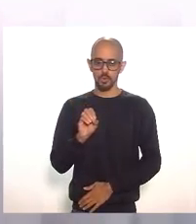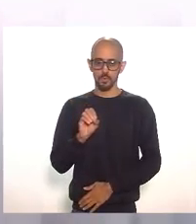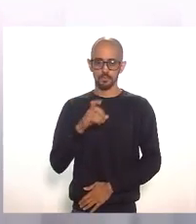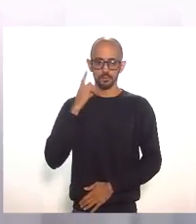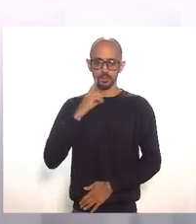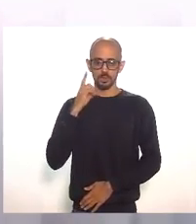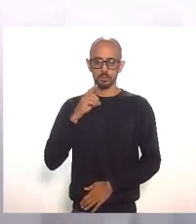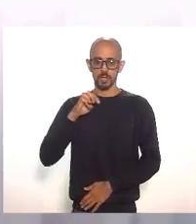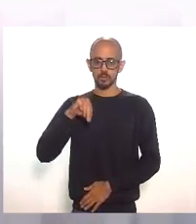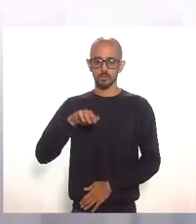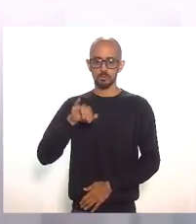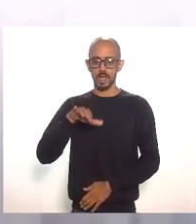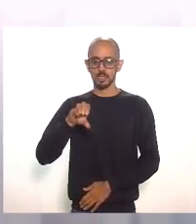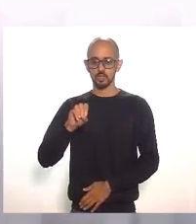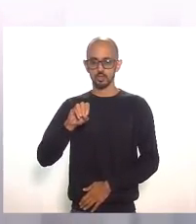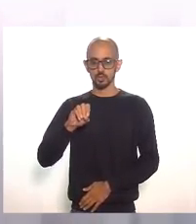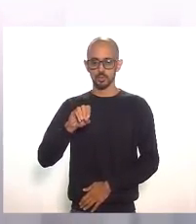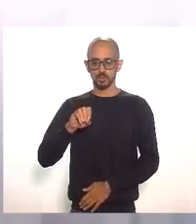Deputado Márcio Pacheco.